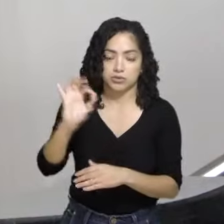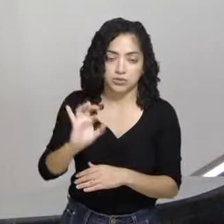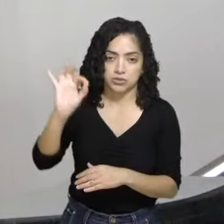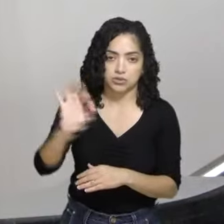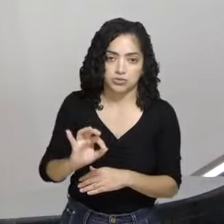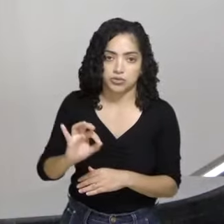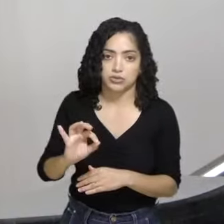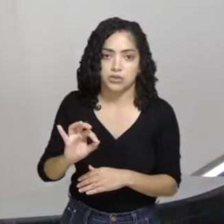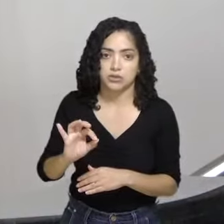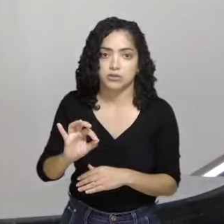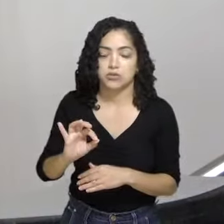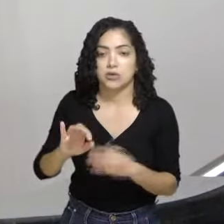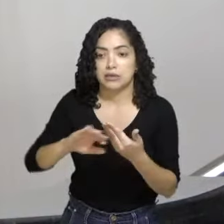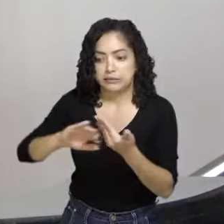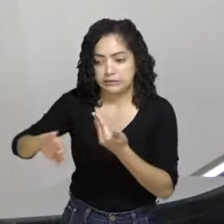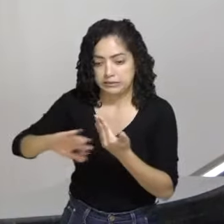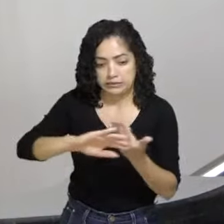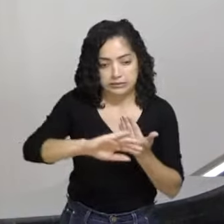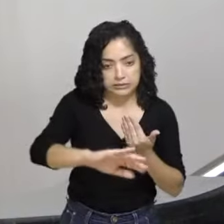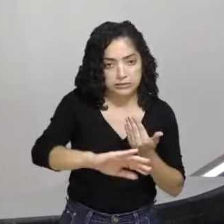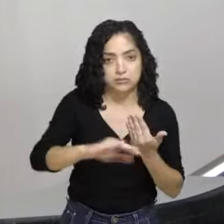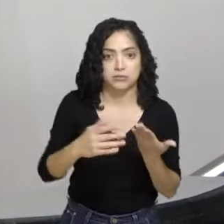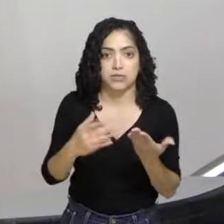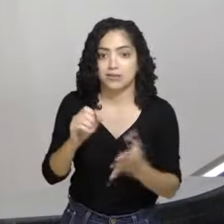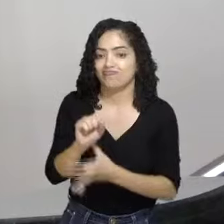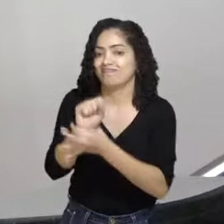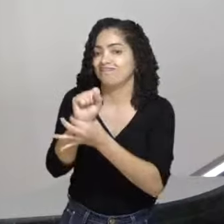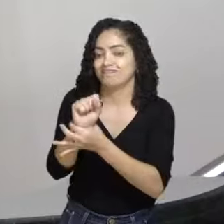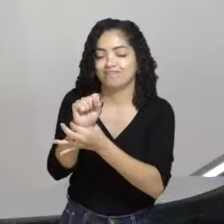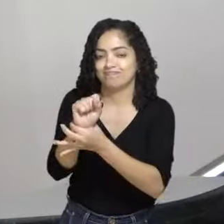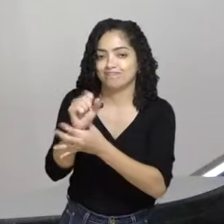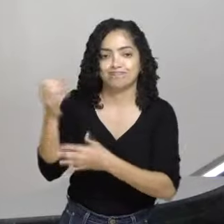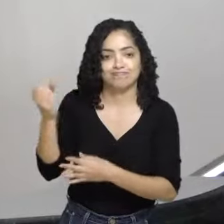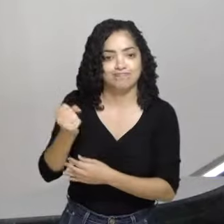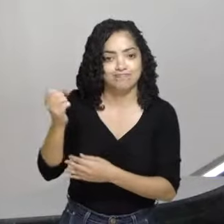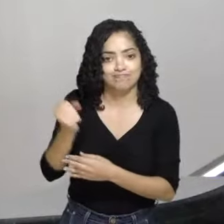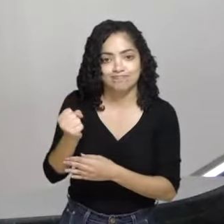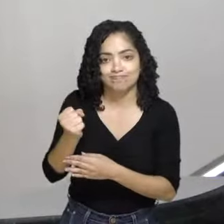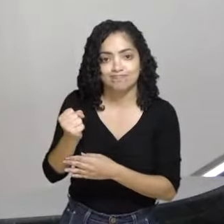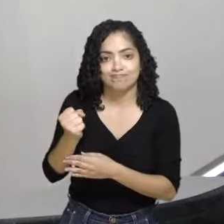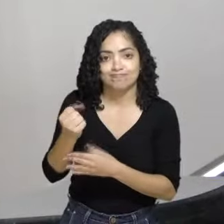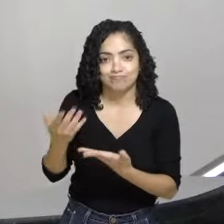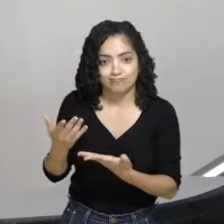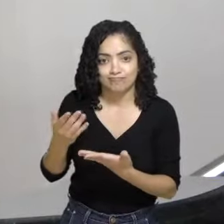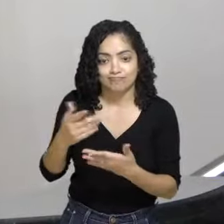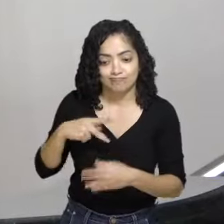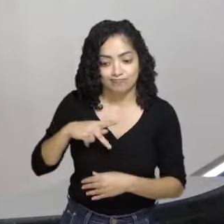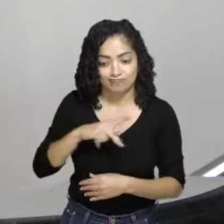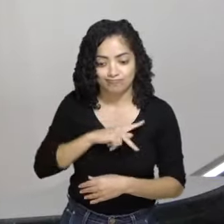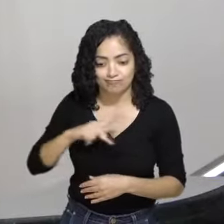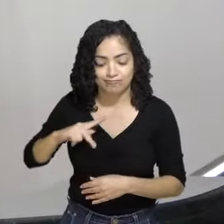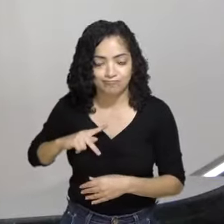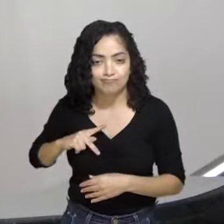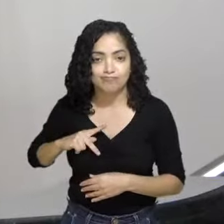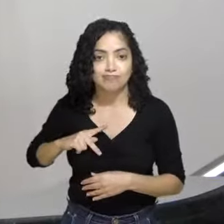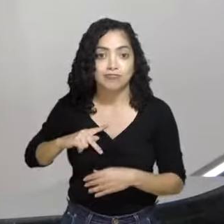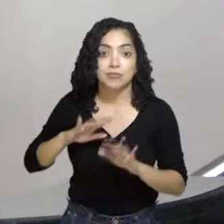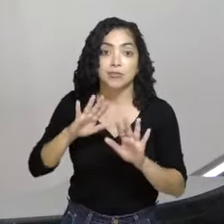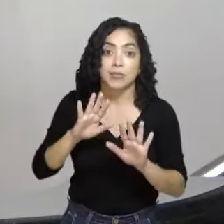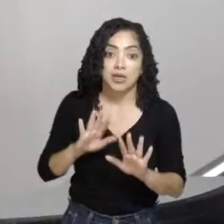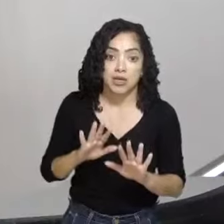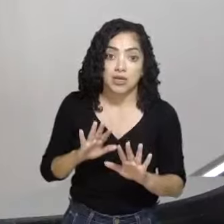tem a segregação ela não garante uma aposentadoria pública, ela sujeita